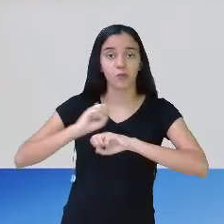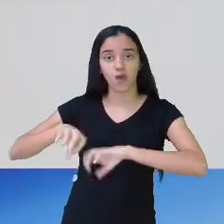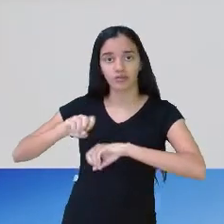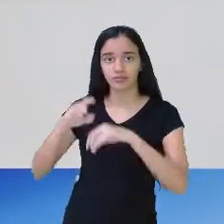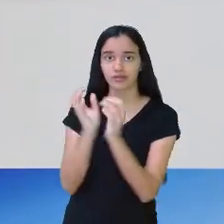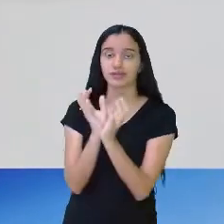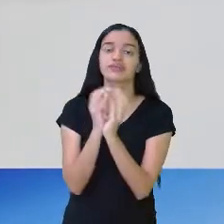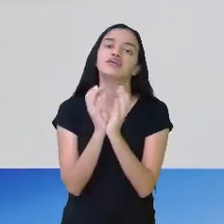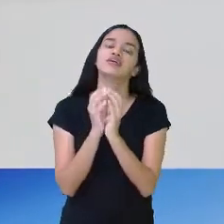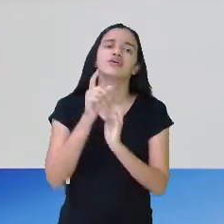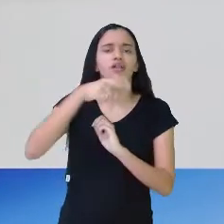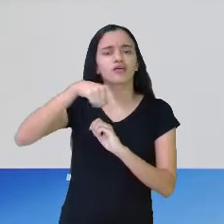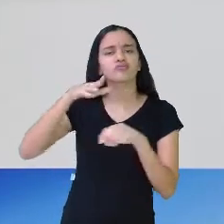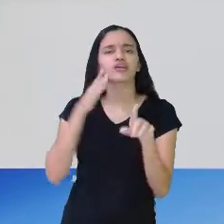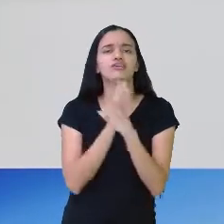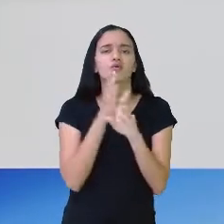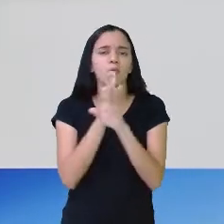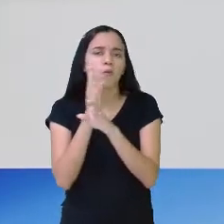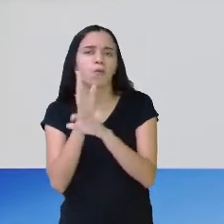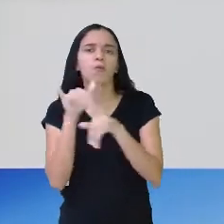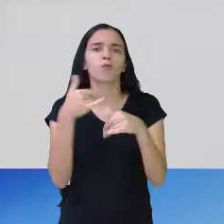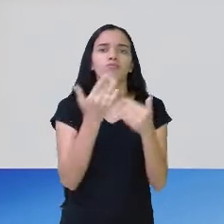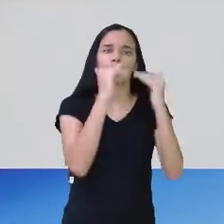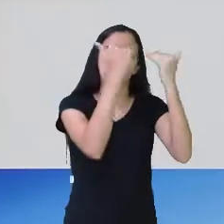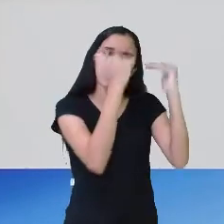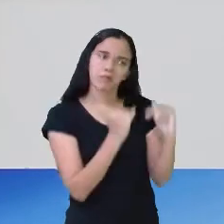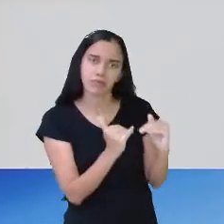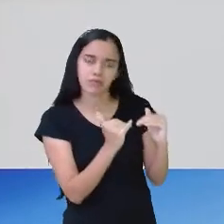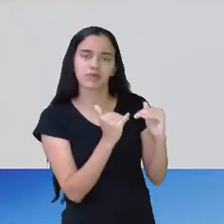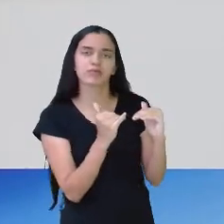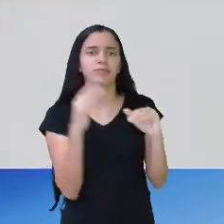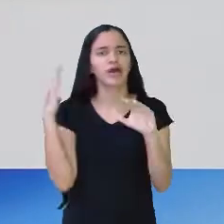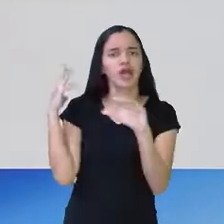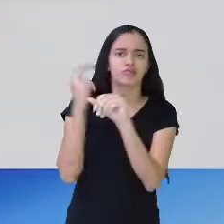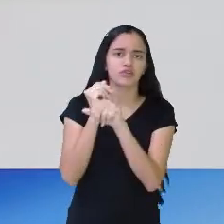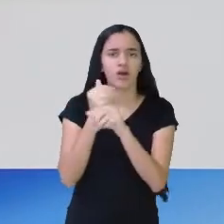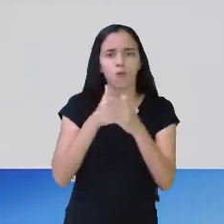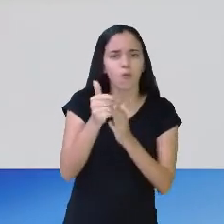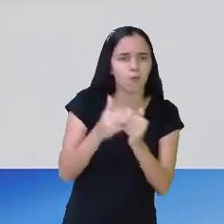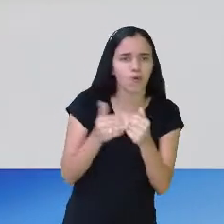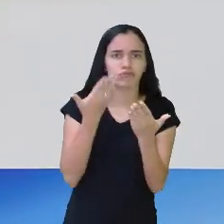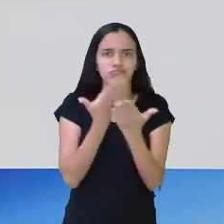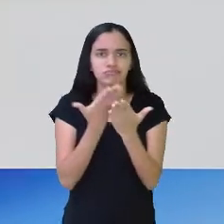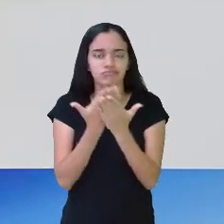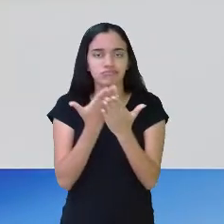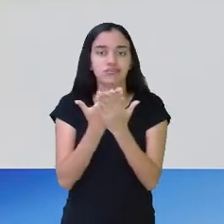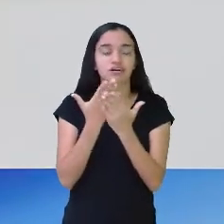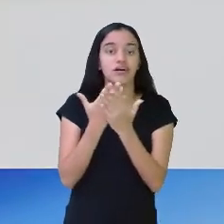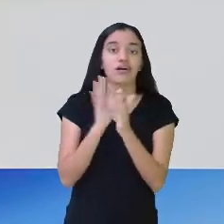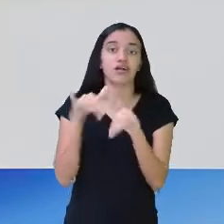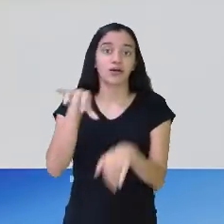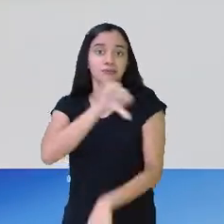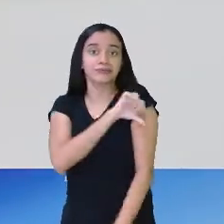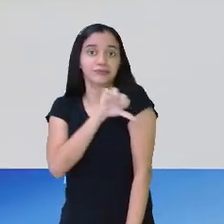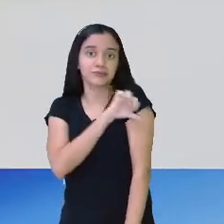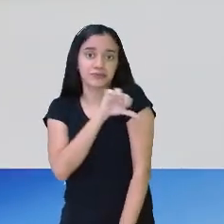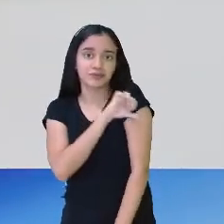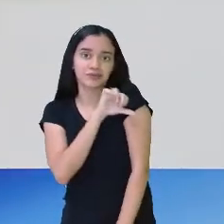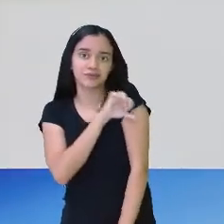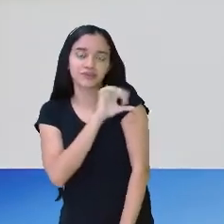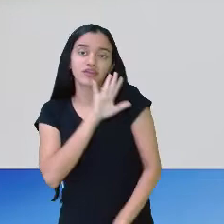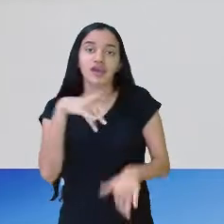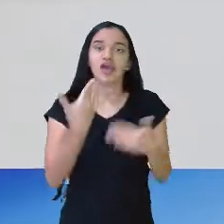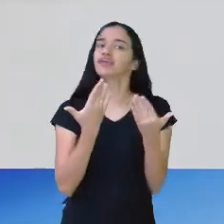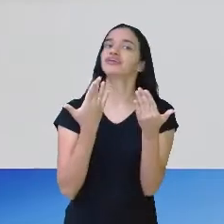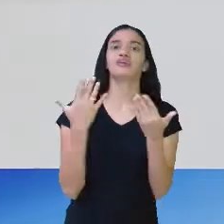Recife. E lá vocês encontram as playlists. Então, para revisar qualquer aula, vocês podem achar a playlist do 9º ano e fazer